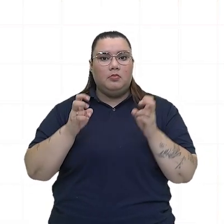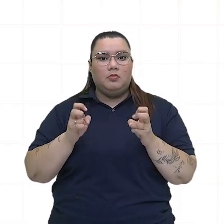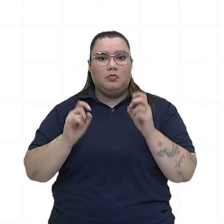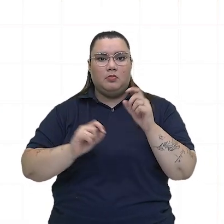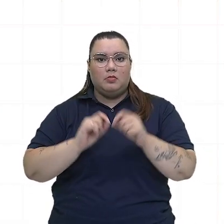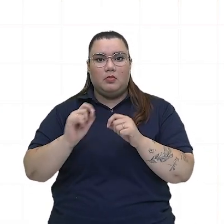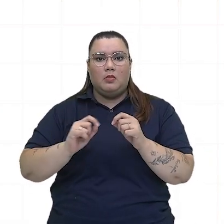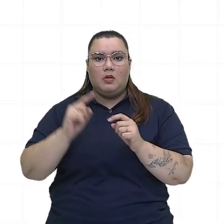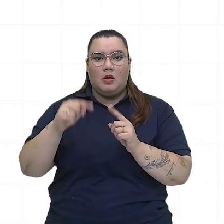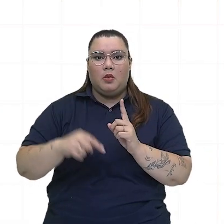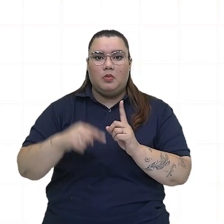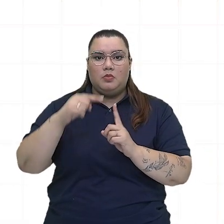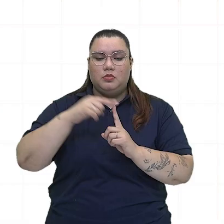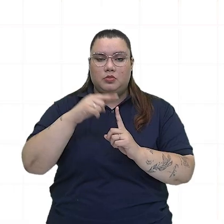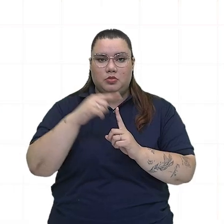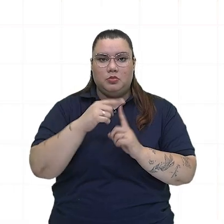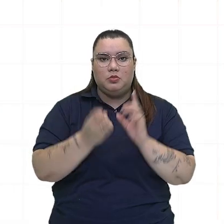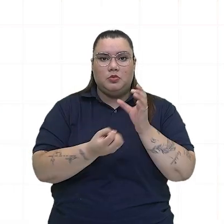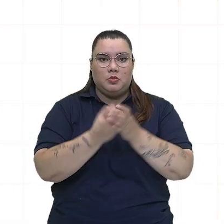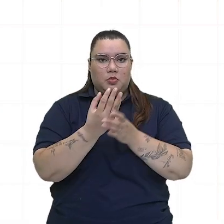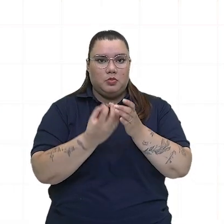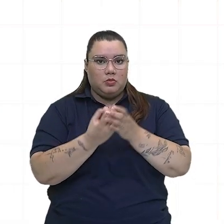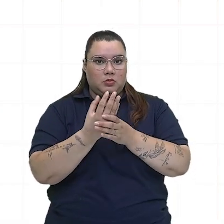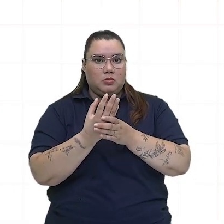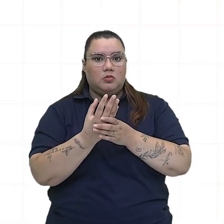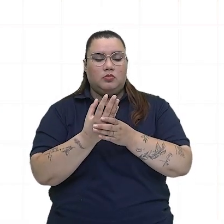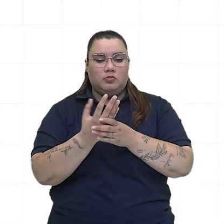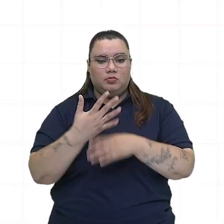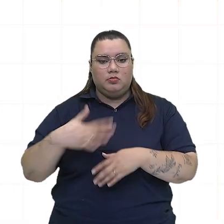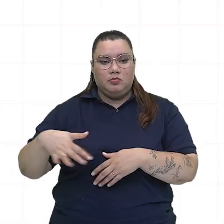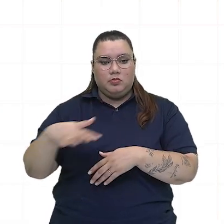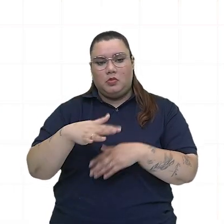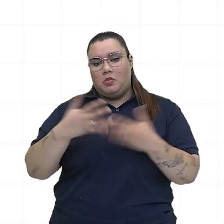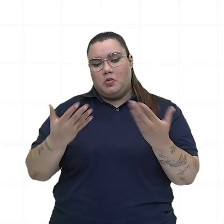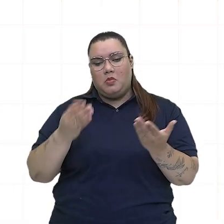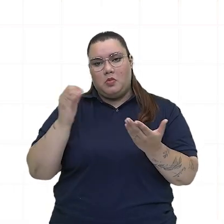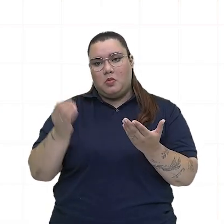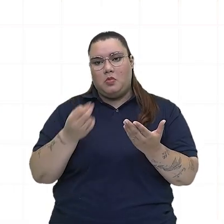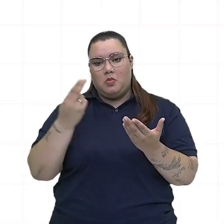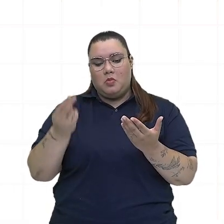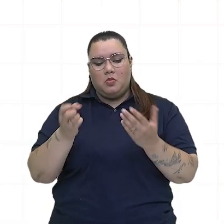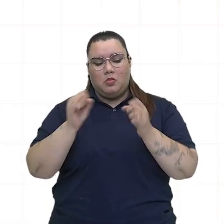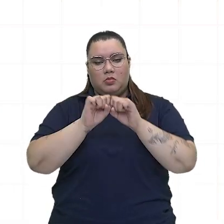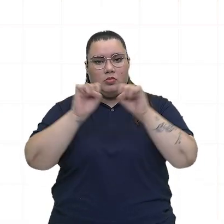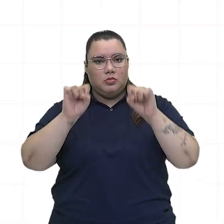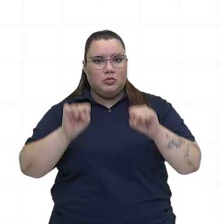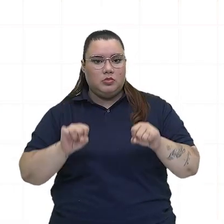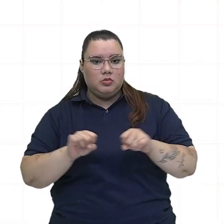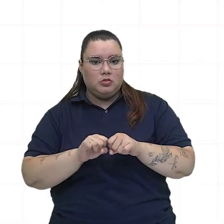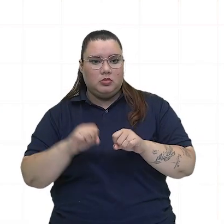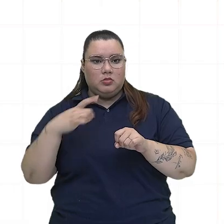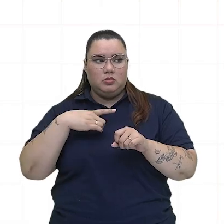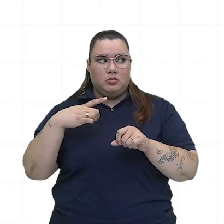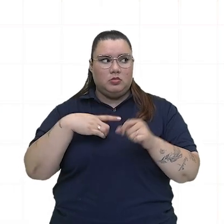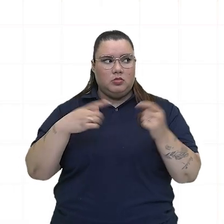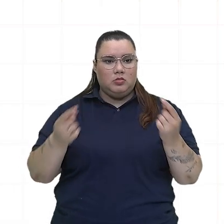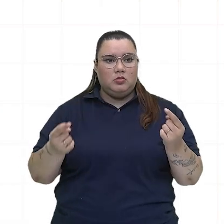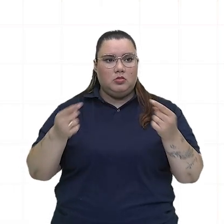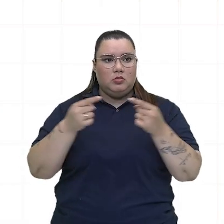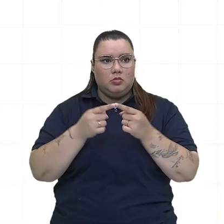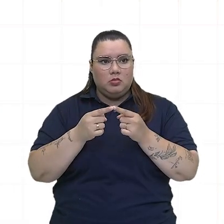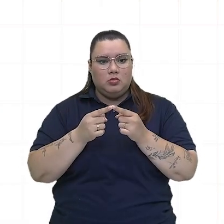é um modo de produção, né, agricultura familiar, ou é um sistema produtivo que concentra